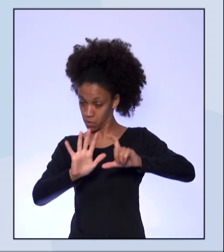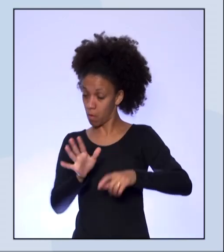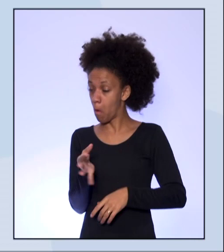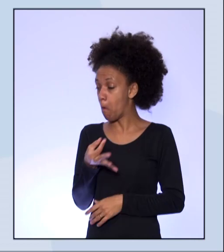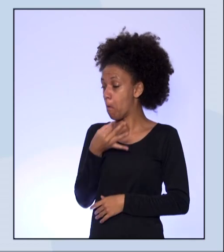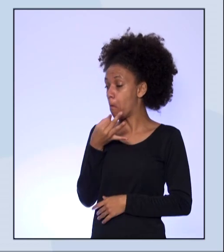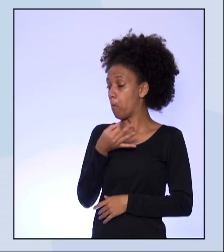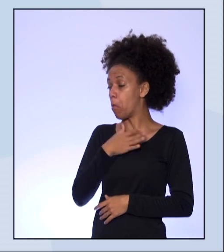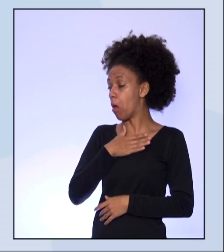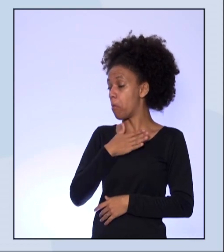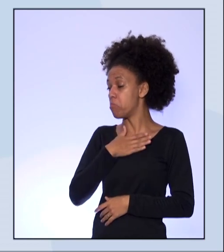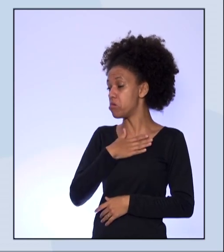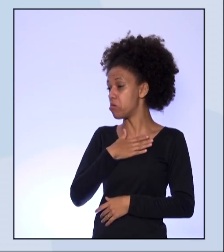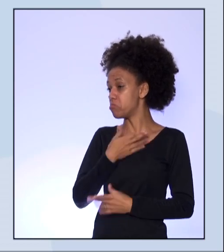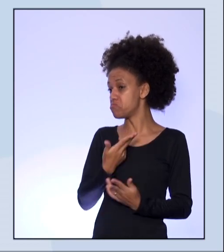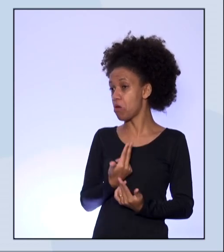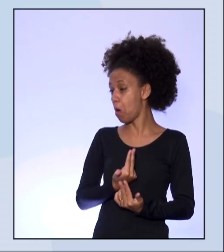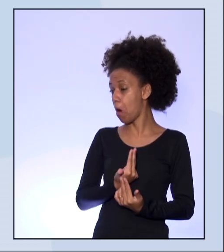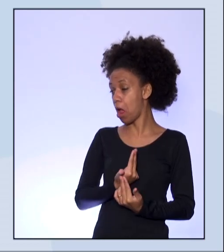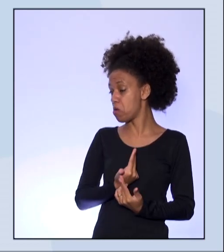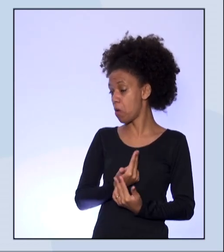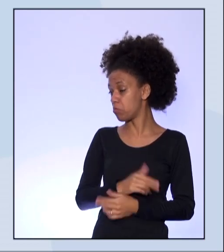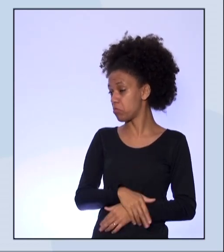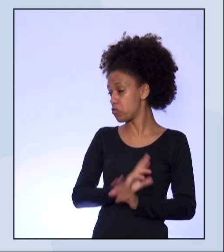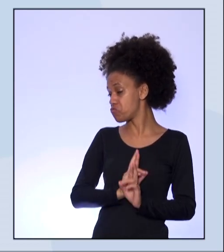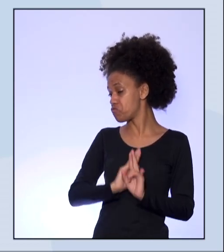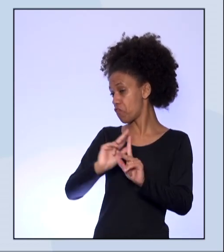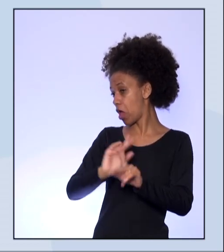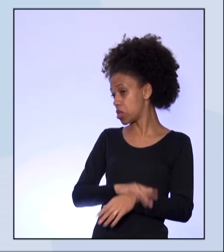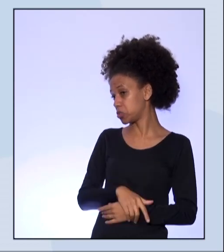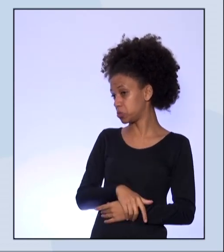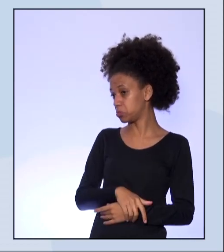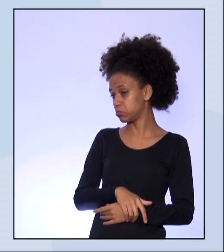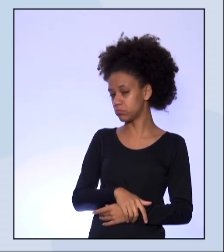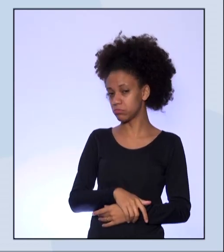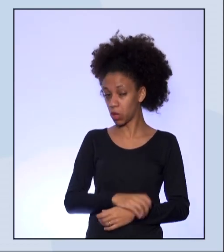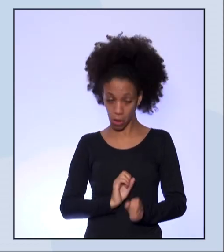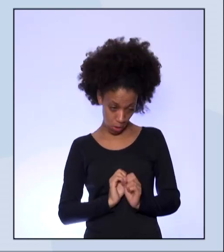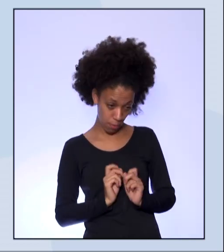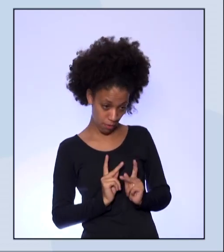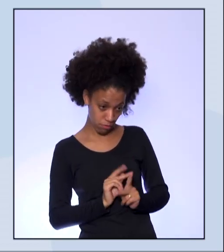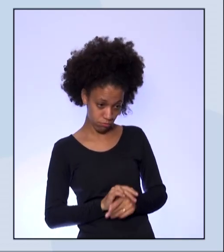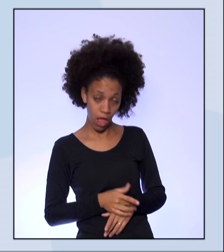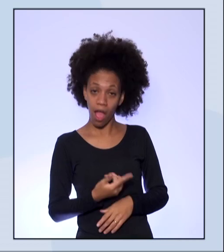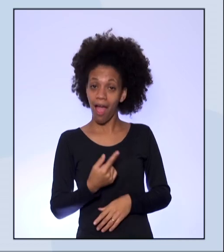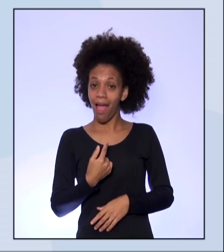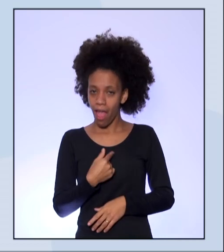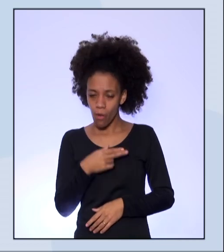opinião não é a mesma que a tua. Tudo bem? Se eu falo um tudo bem, eu espero sim. Eu espero um respeito. Eu espero